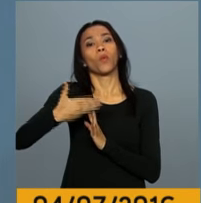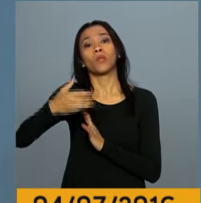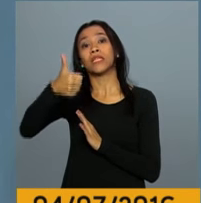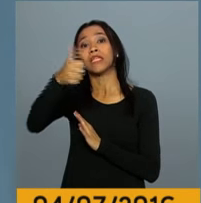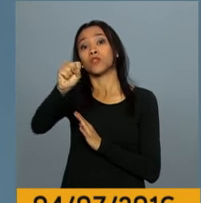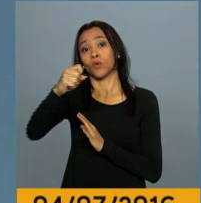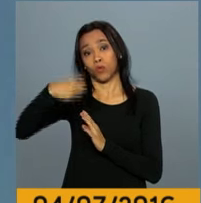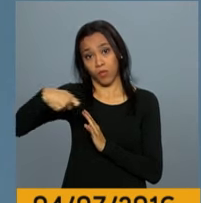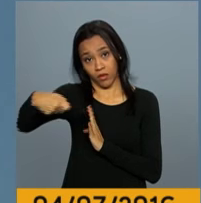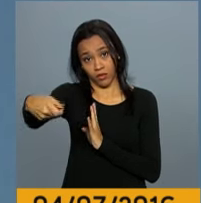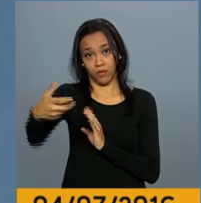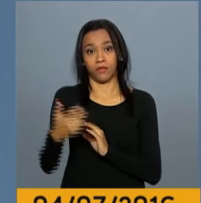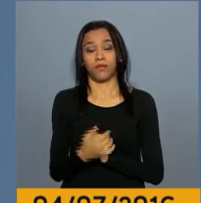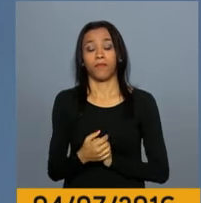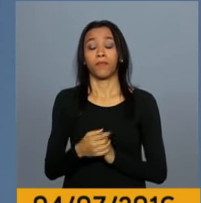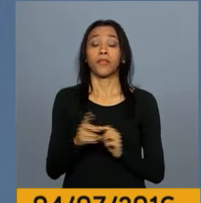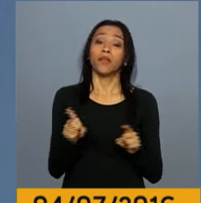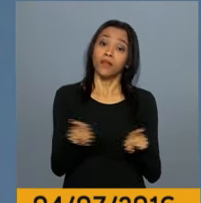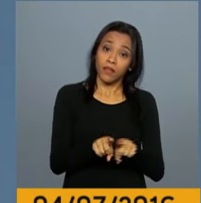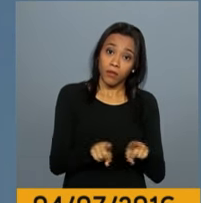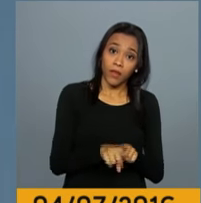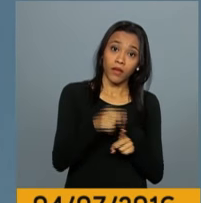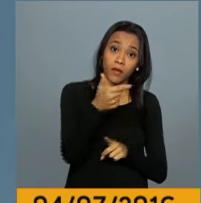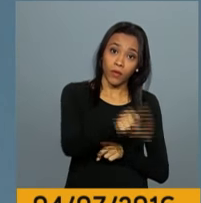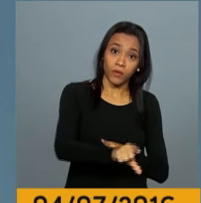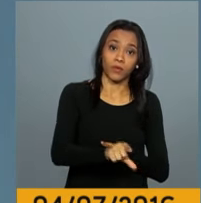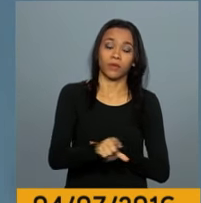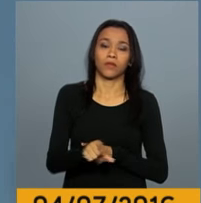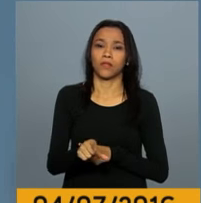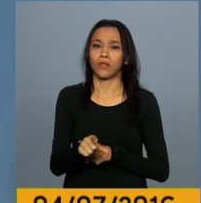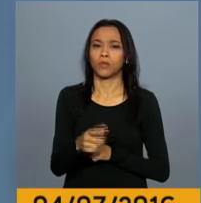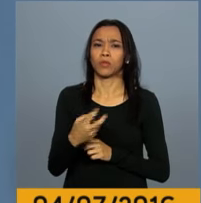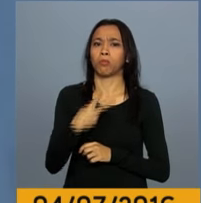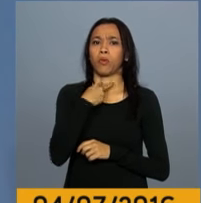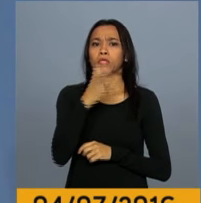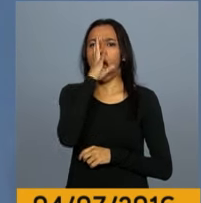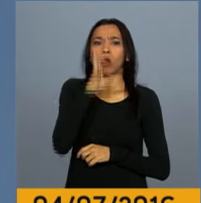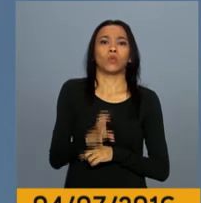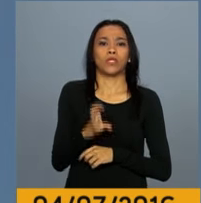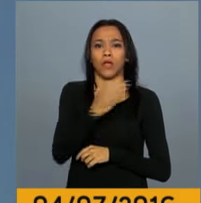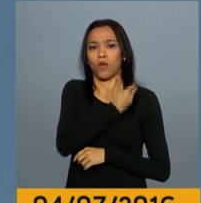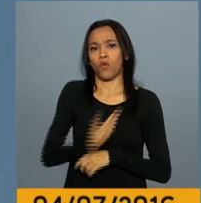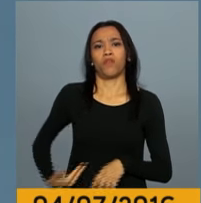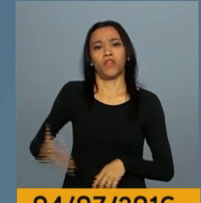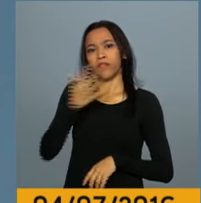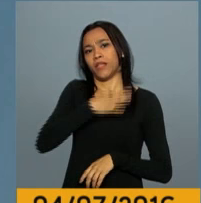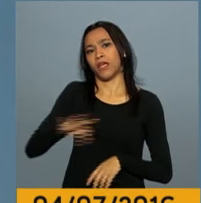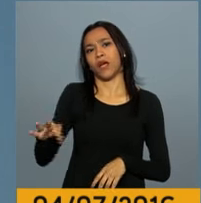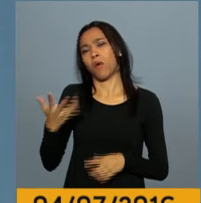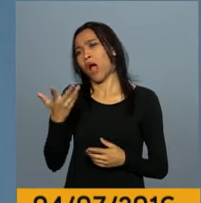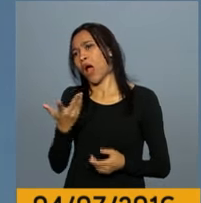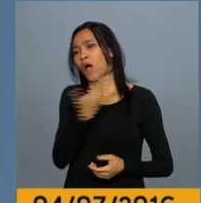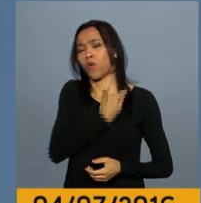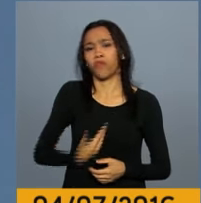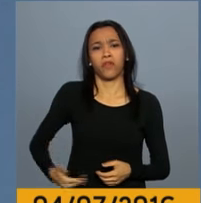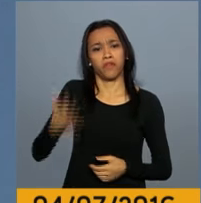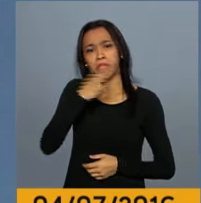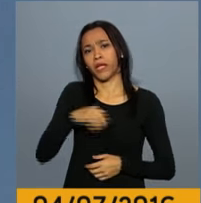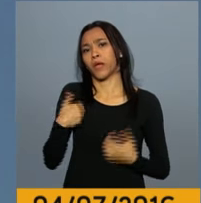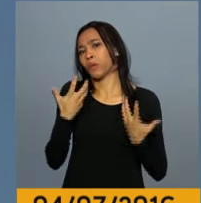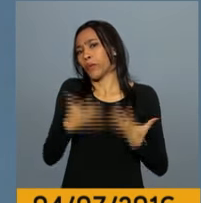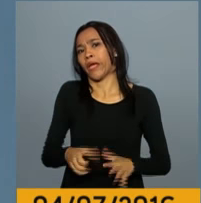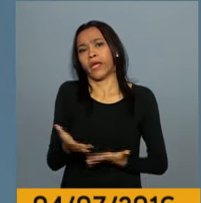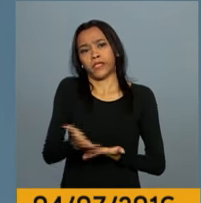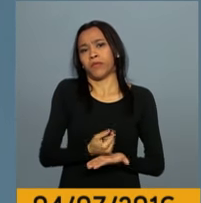meses. E recuperamos também, é claro que aí não se pode acusar a União de ter aberto mão de recursos, porque os recursos que agora não